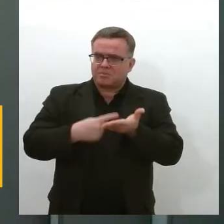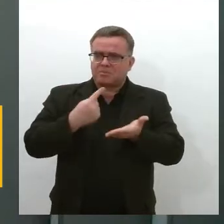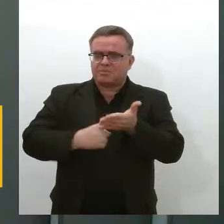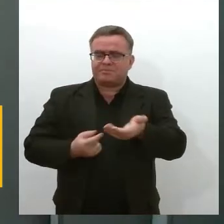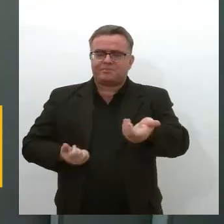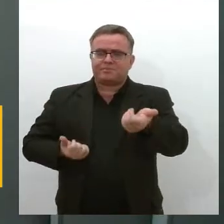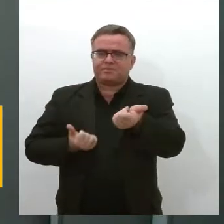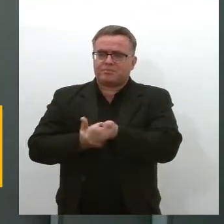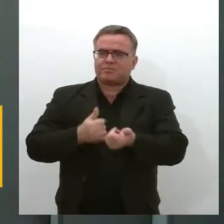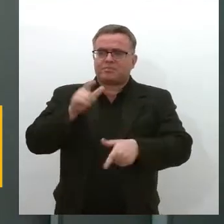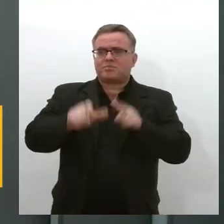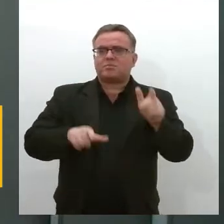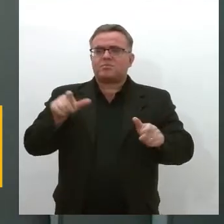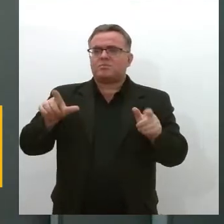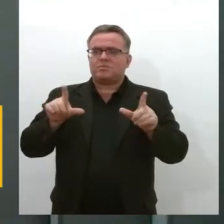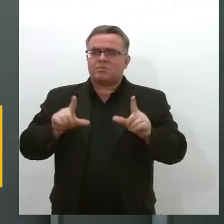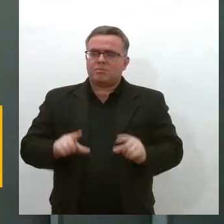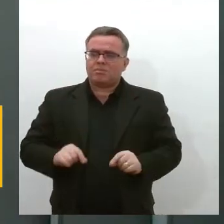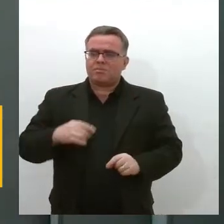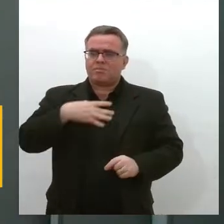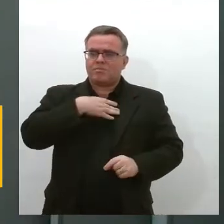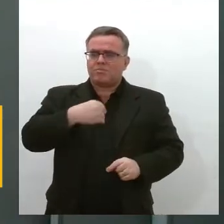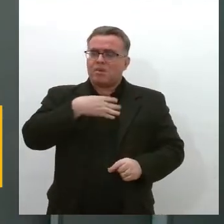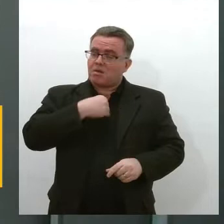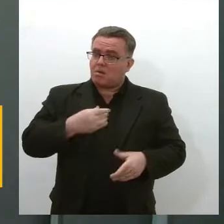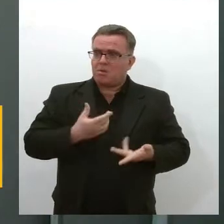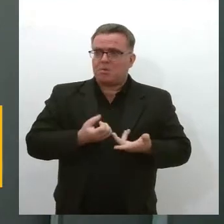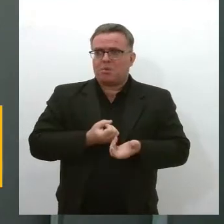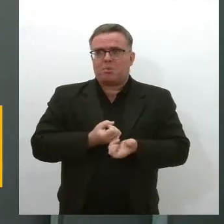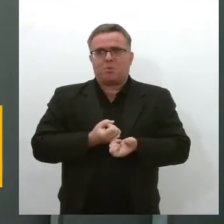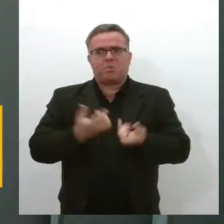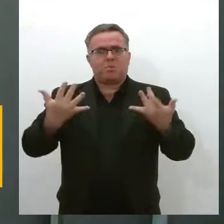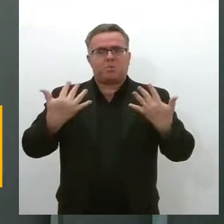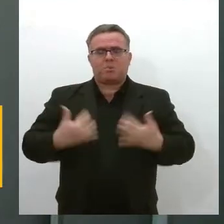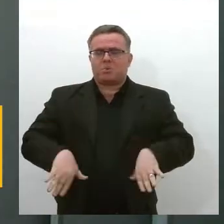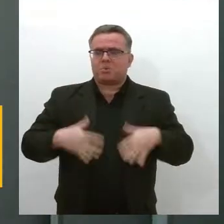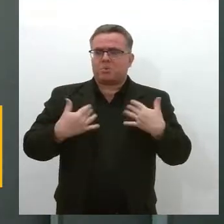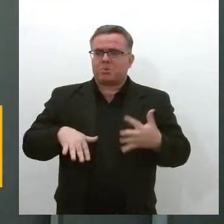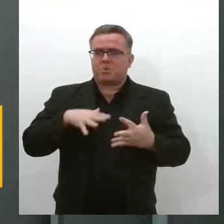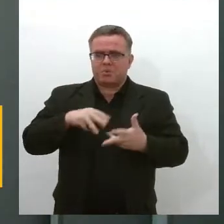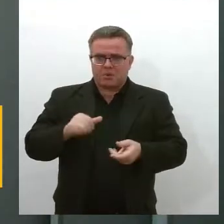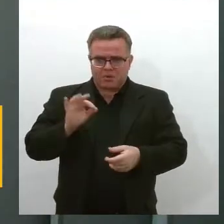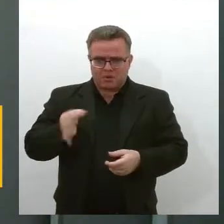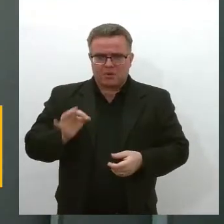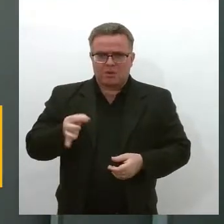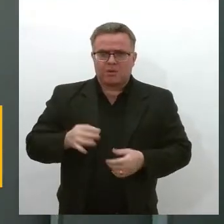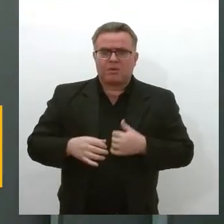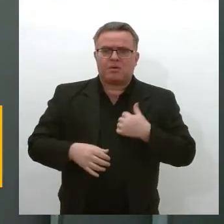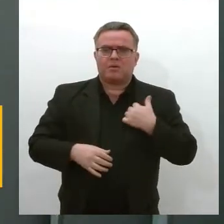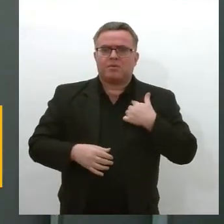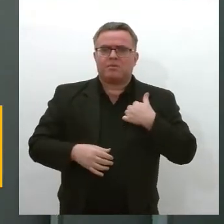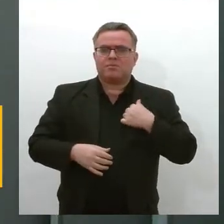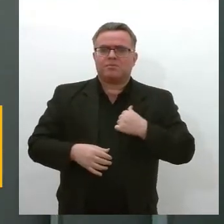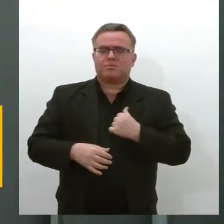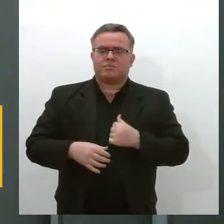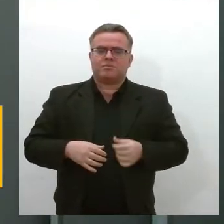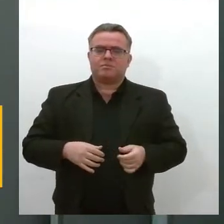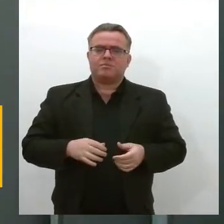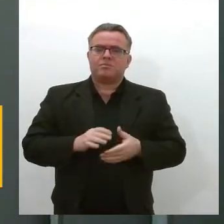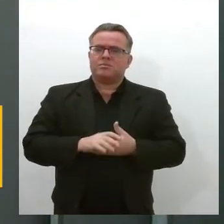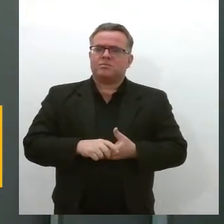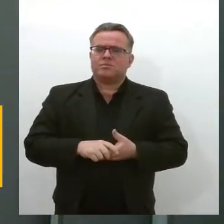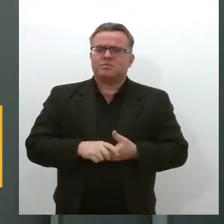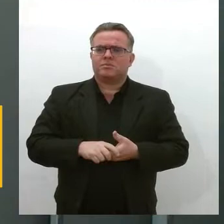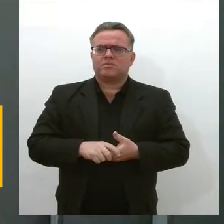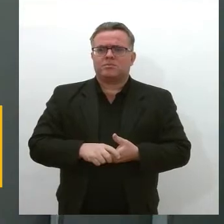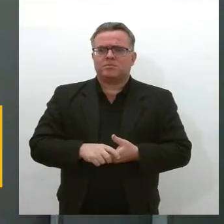diminuir esses índices que são, né, tão graves ao redor do mundo? Sim, a gente tem que lembrar que o suicídio ele não é